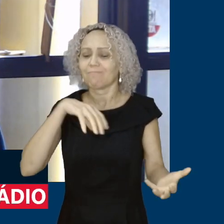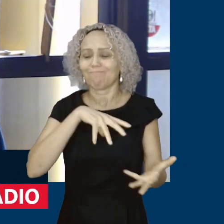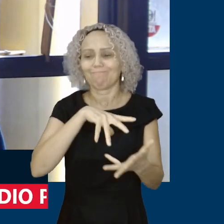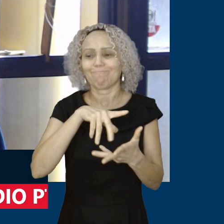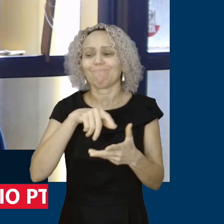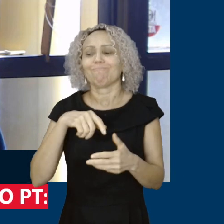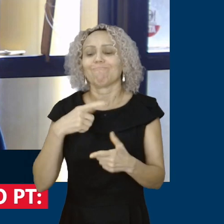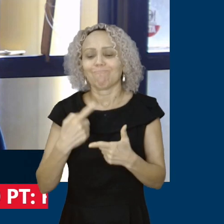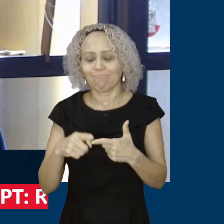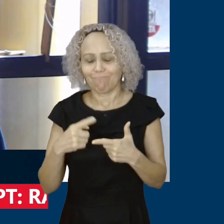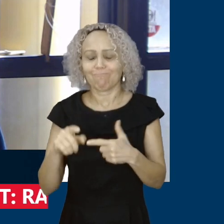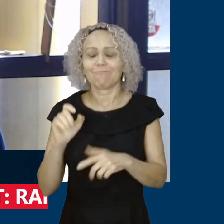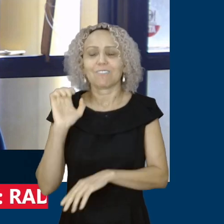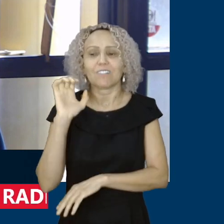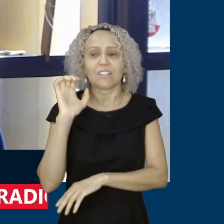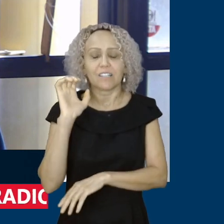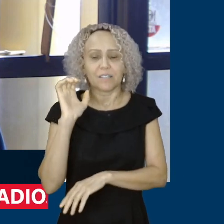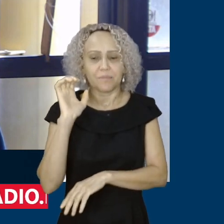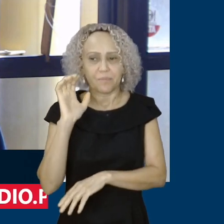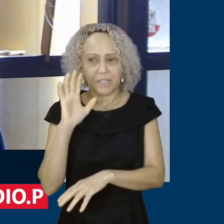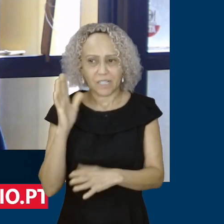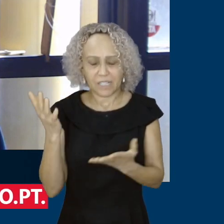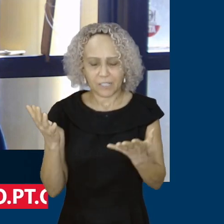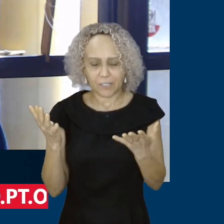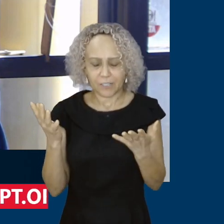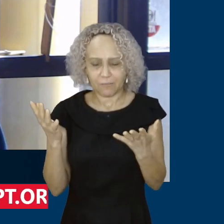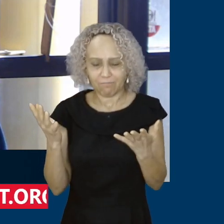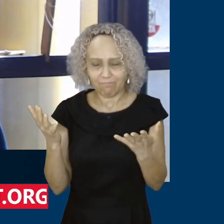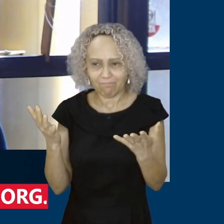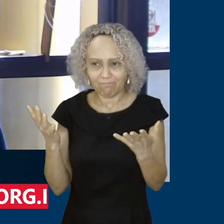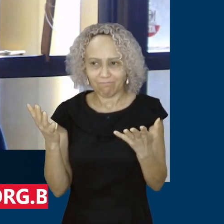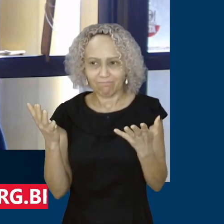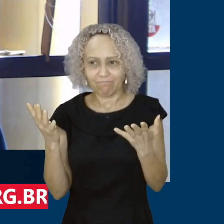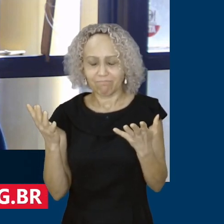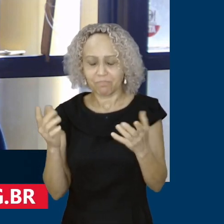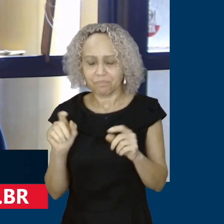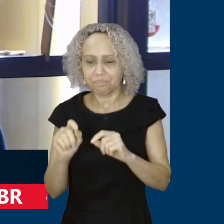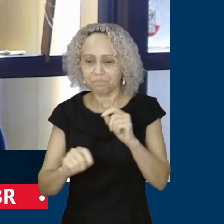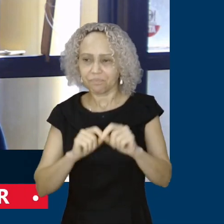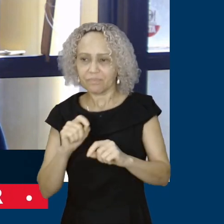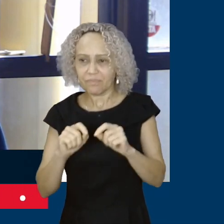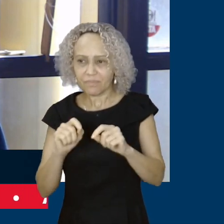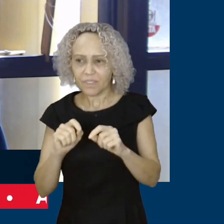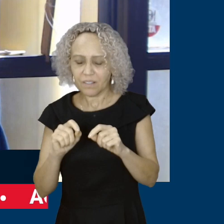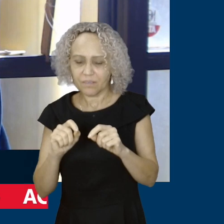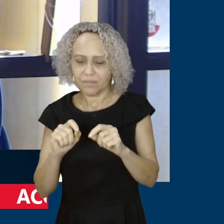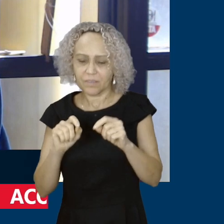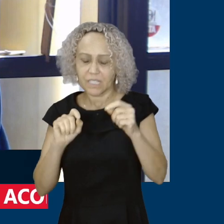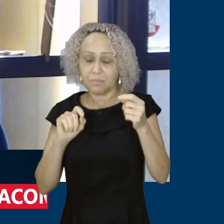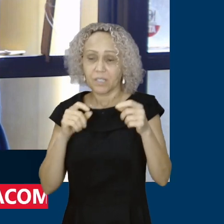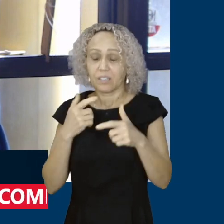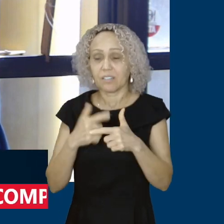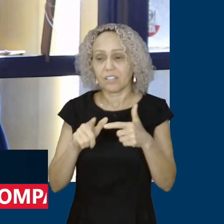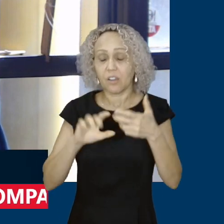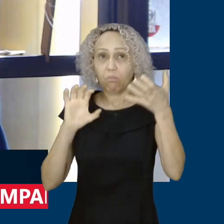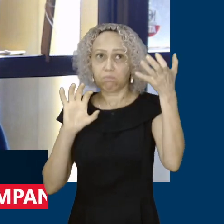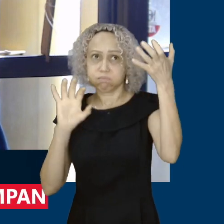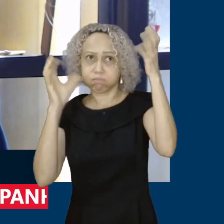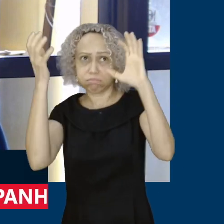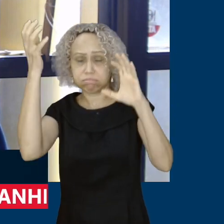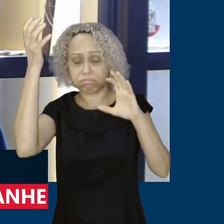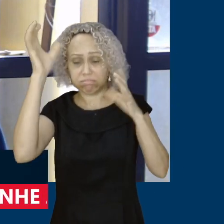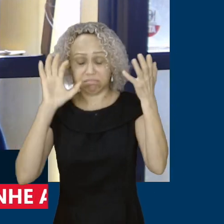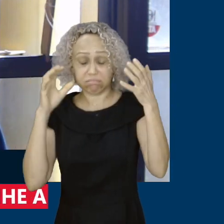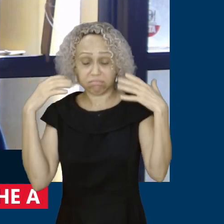agora o governo do presidente Lula está fazendo, né, de colocar os pobres no orçamento e colocar os ricos no imposto de